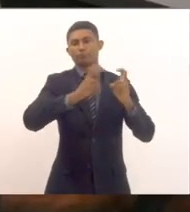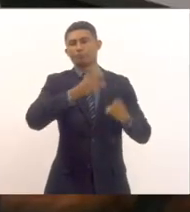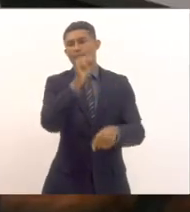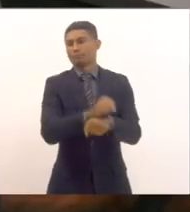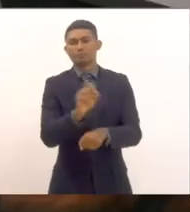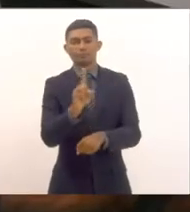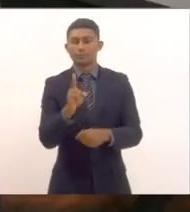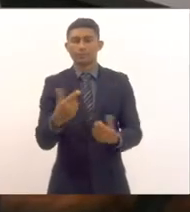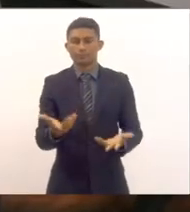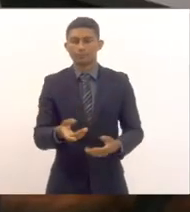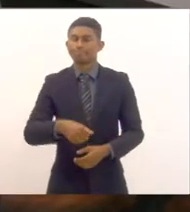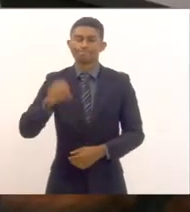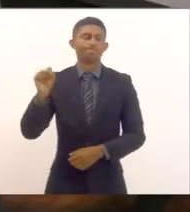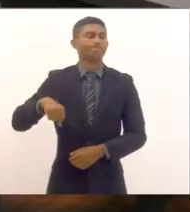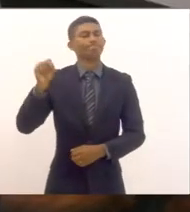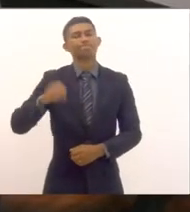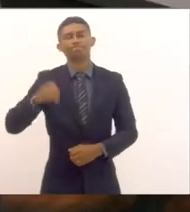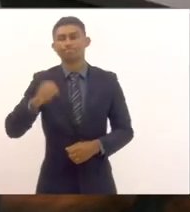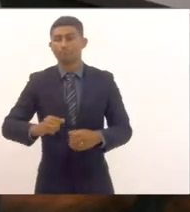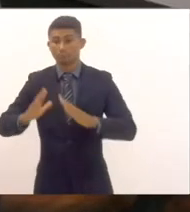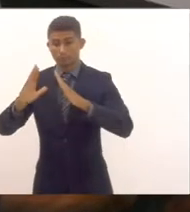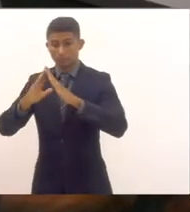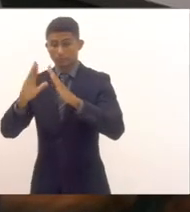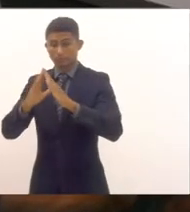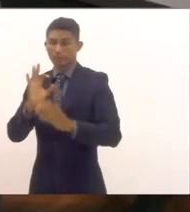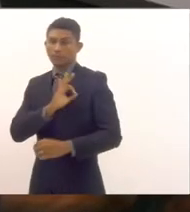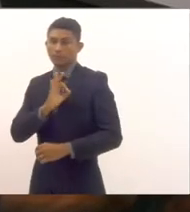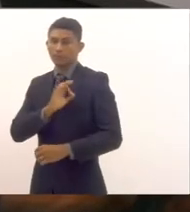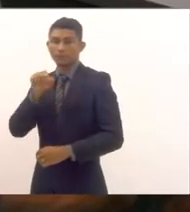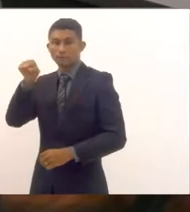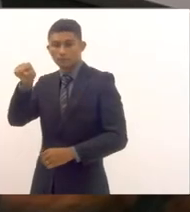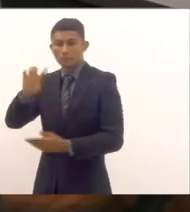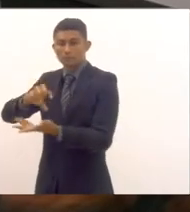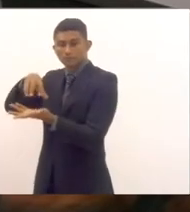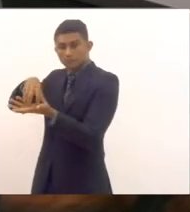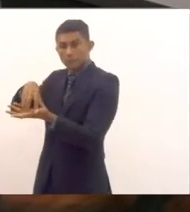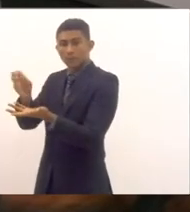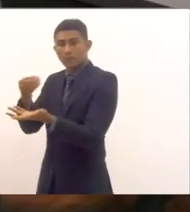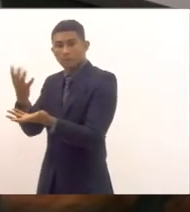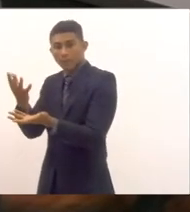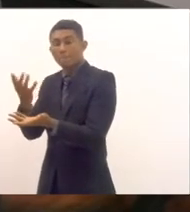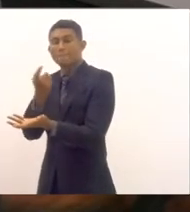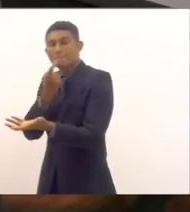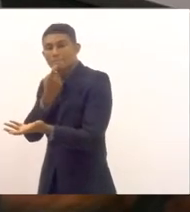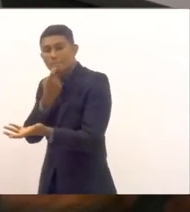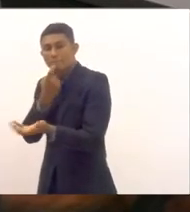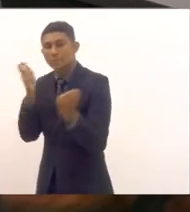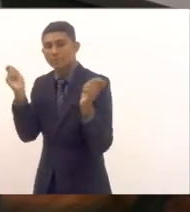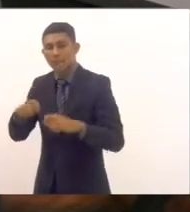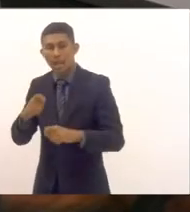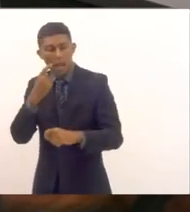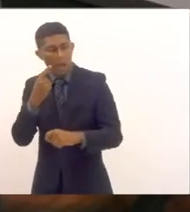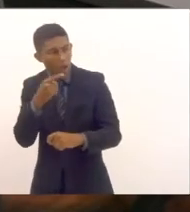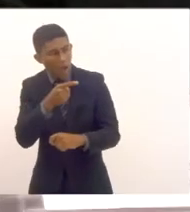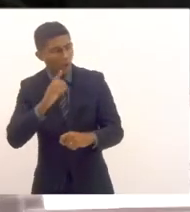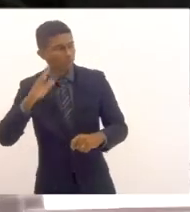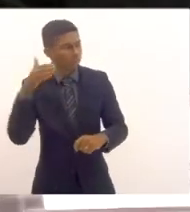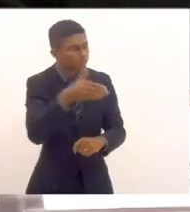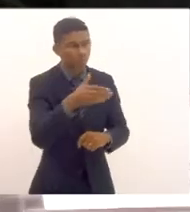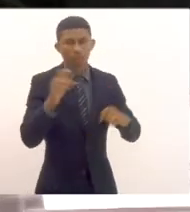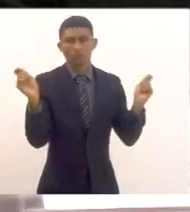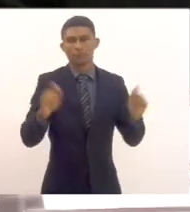delegacias polos foi criado essas delegacias foram justamente para o nascimento especializado aí essa demanda E aí